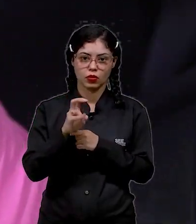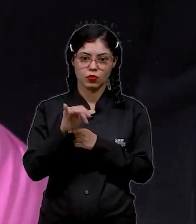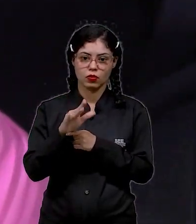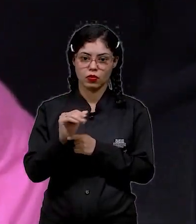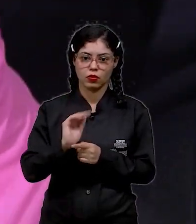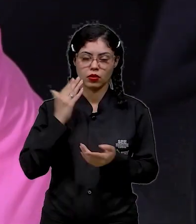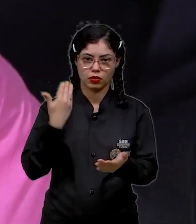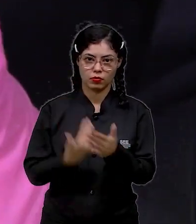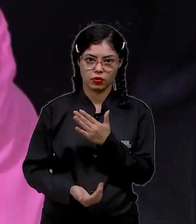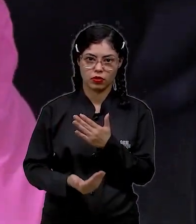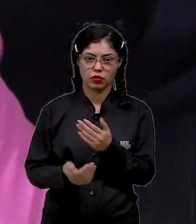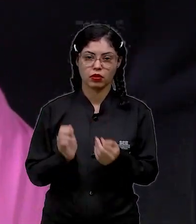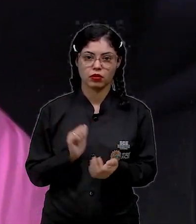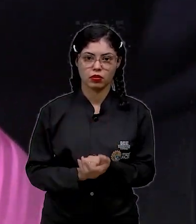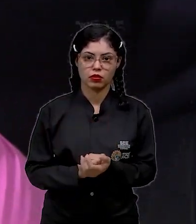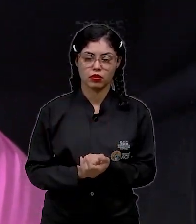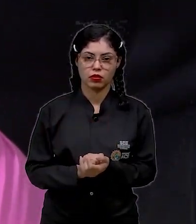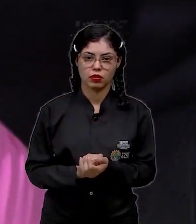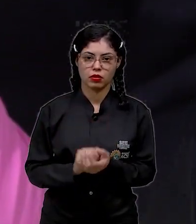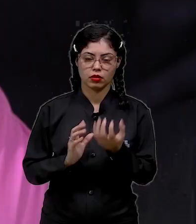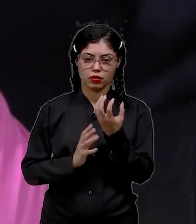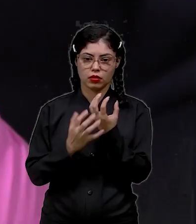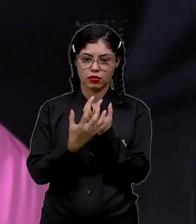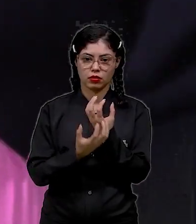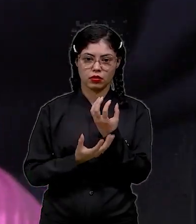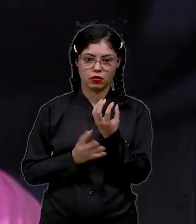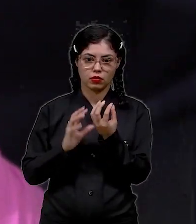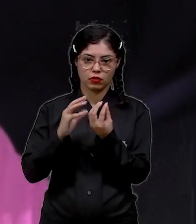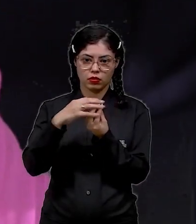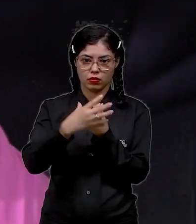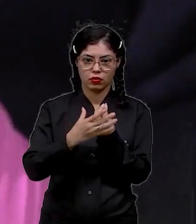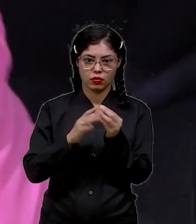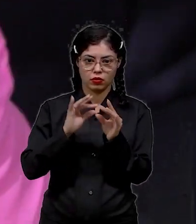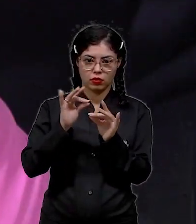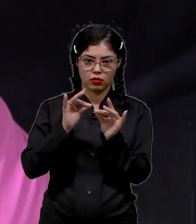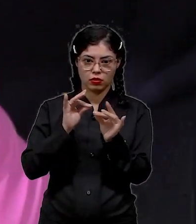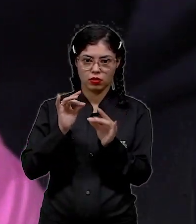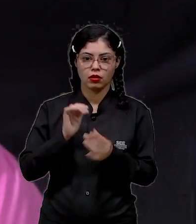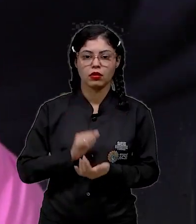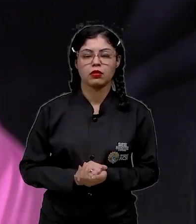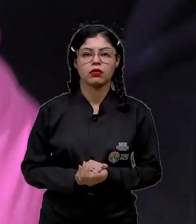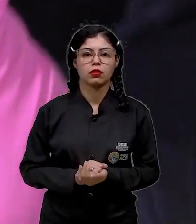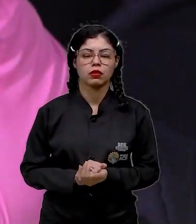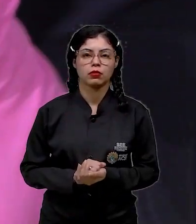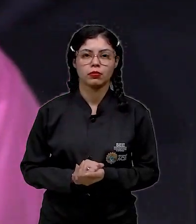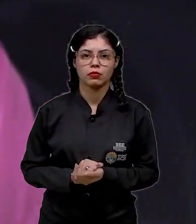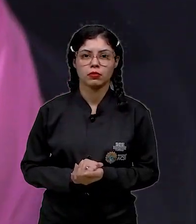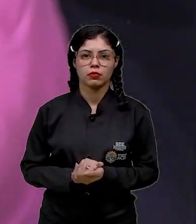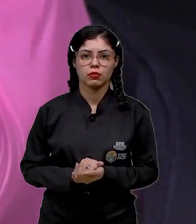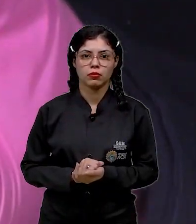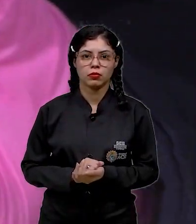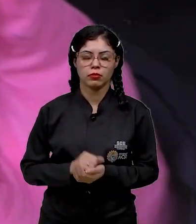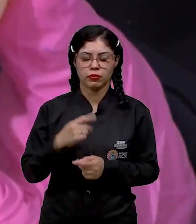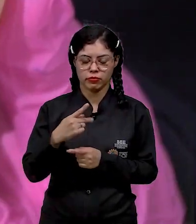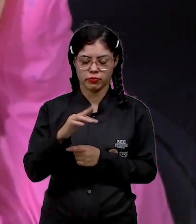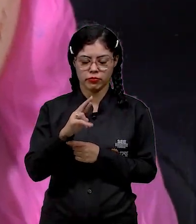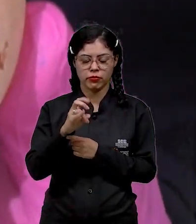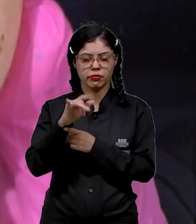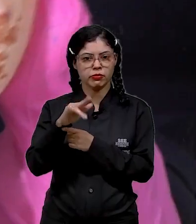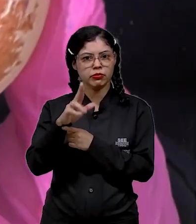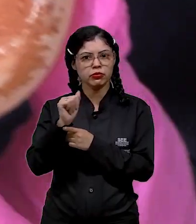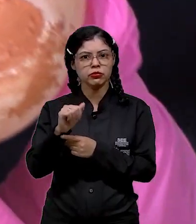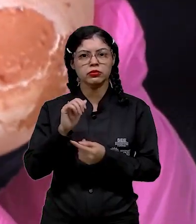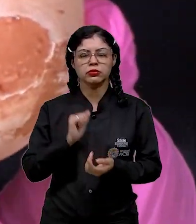ele perdeu ali a sua casca, né, ficou só essa membrana aqui, ó, do ovo, ela é permeável, né?